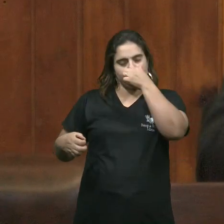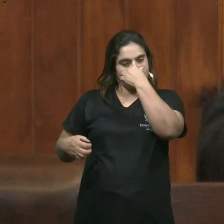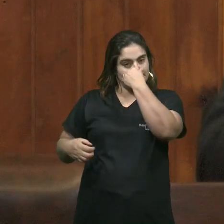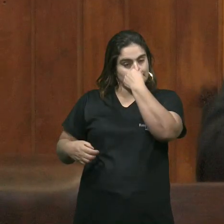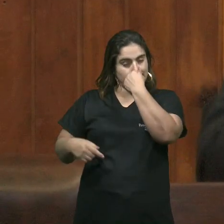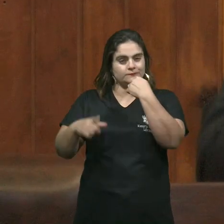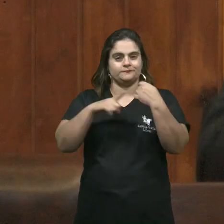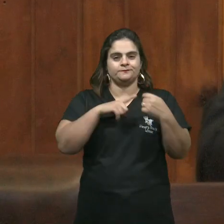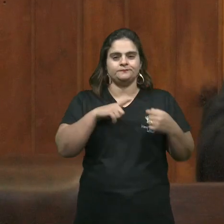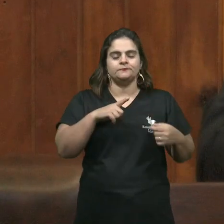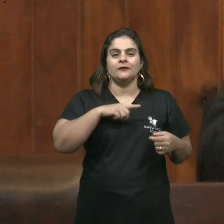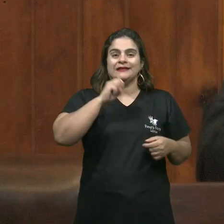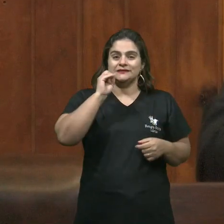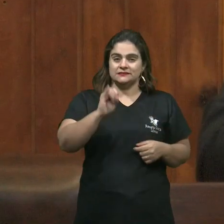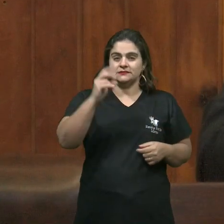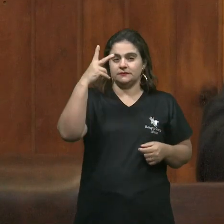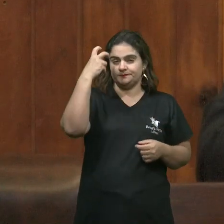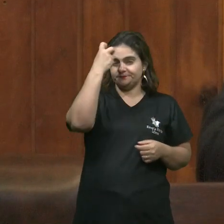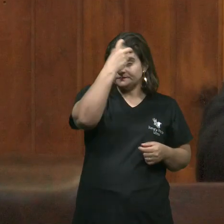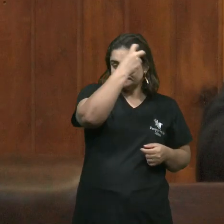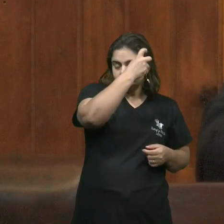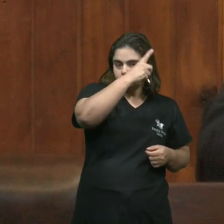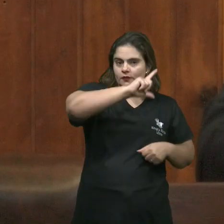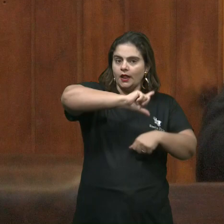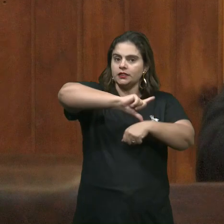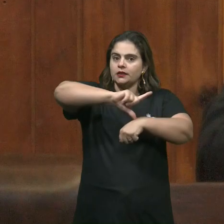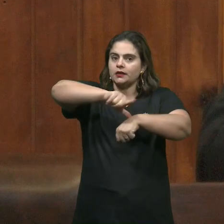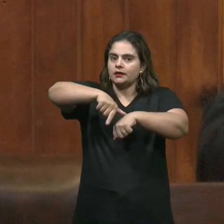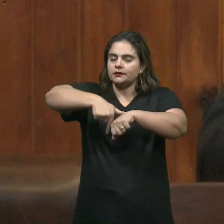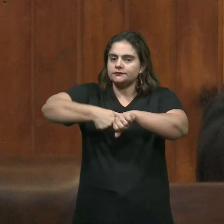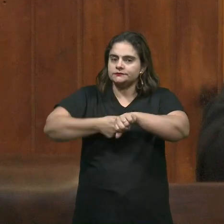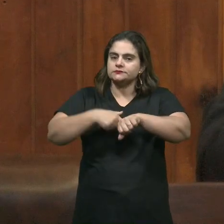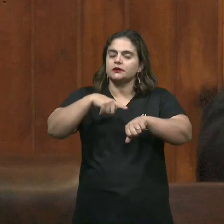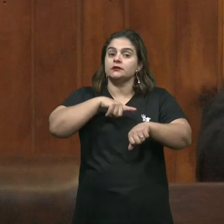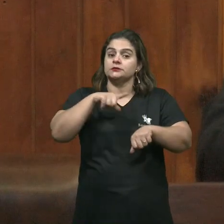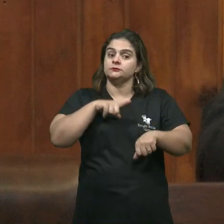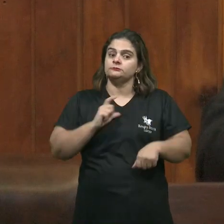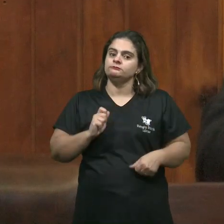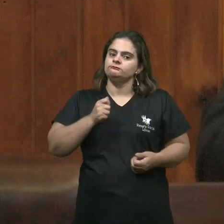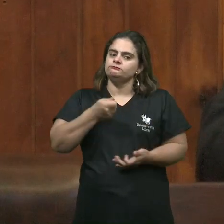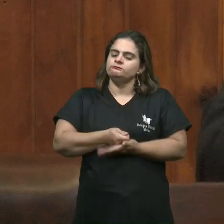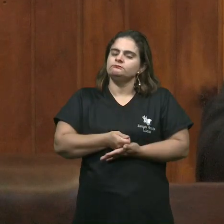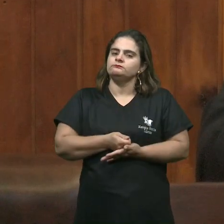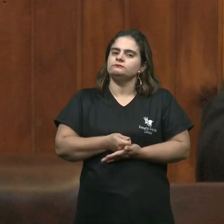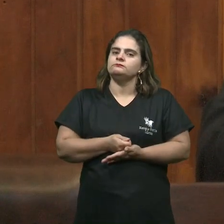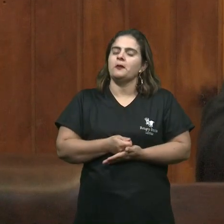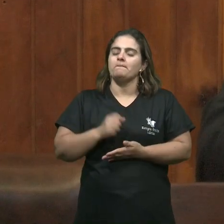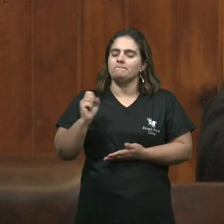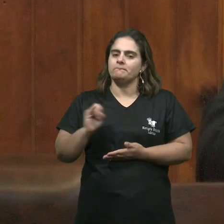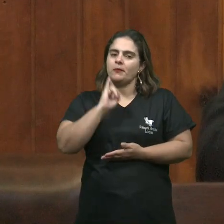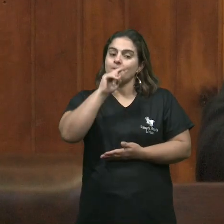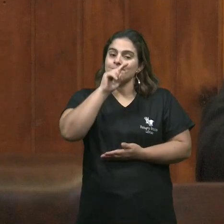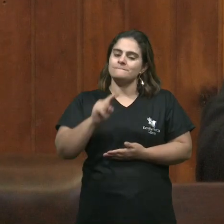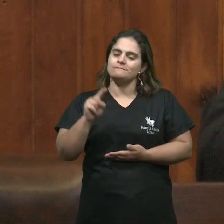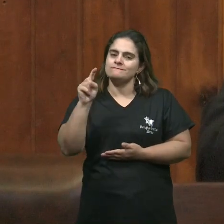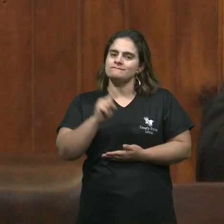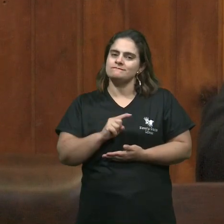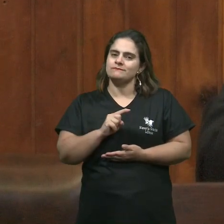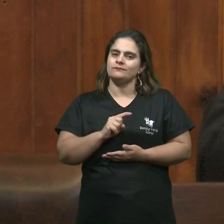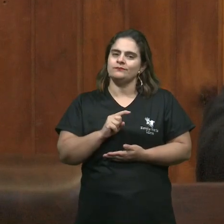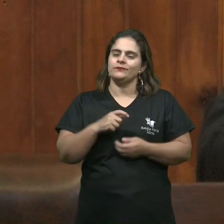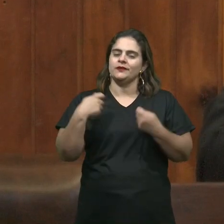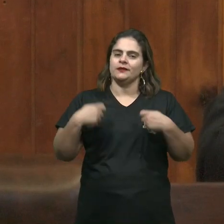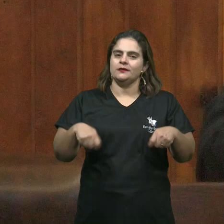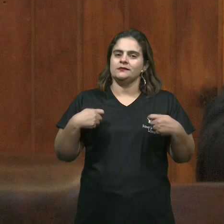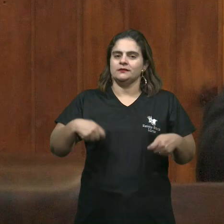ao prefeito em caso de descumprimento. O objetivo desta emenda é prevenir o problema antes